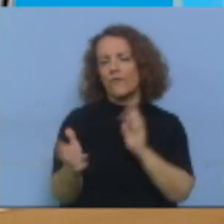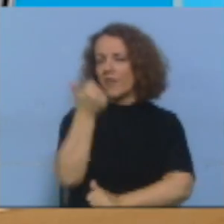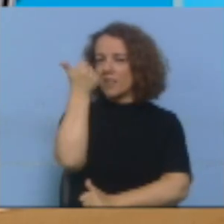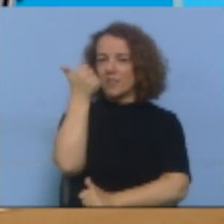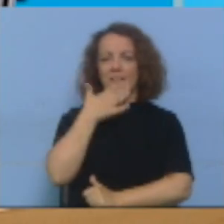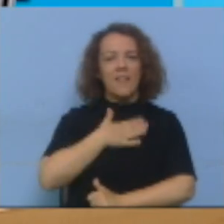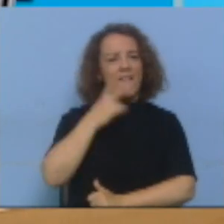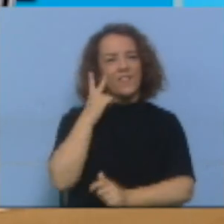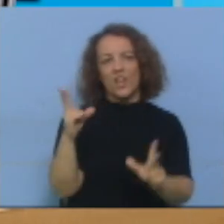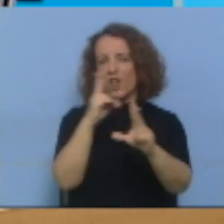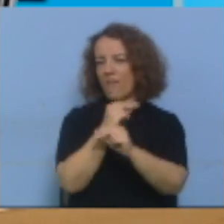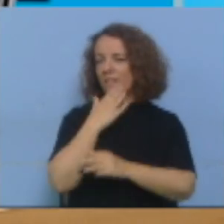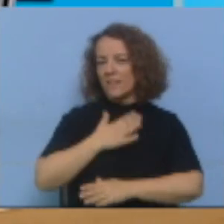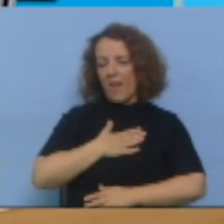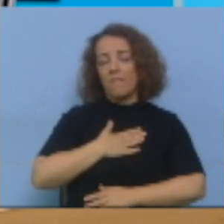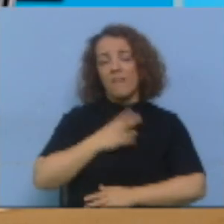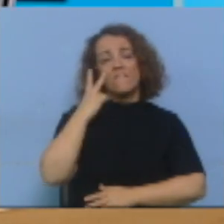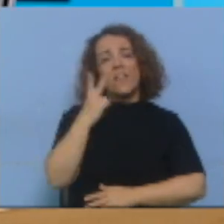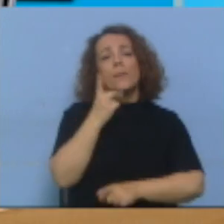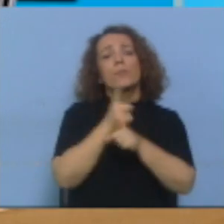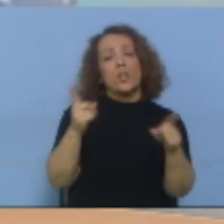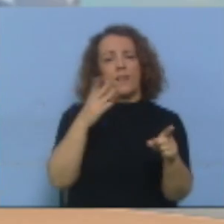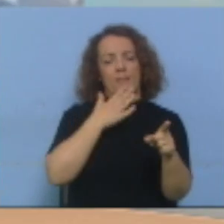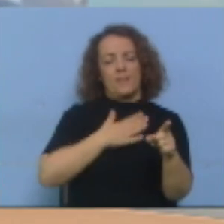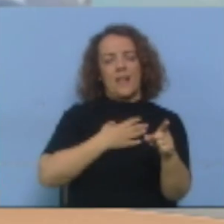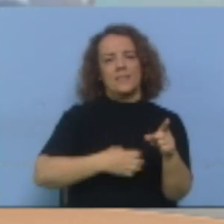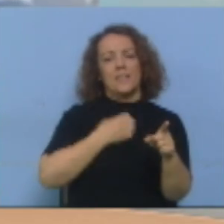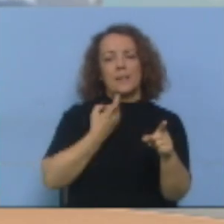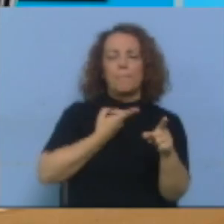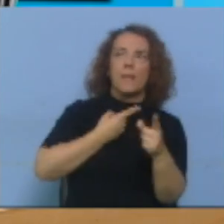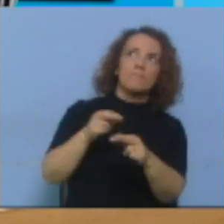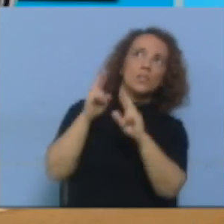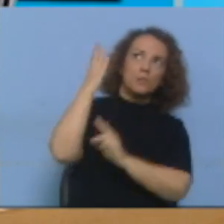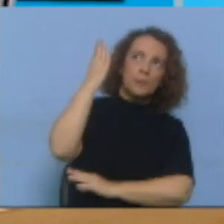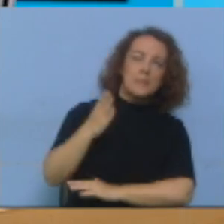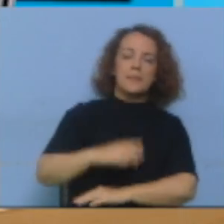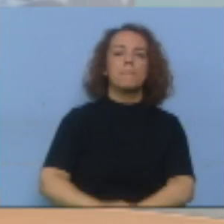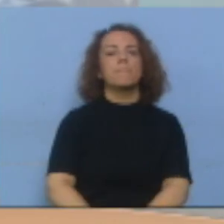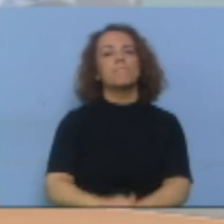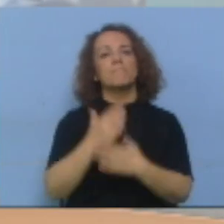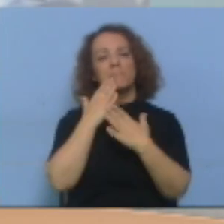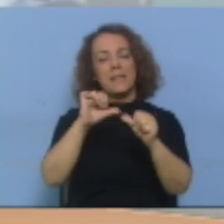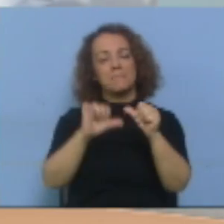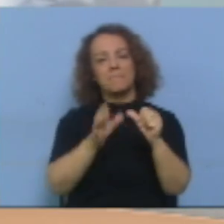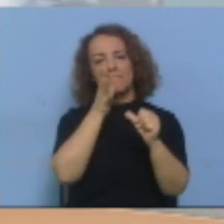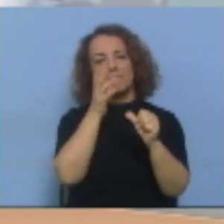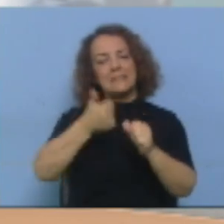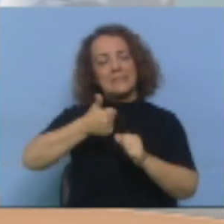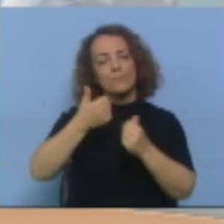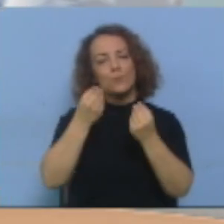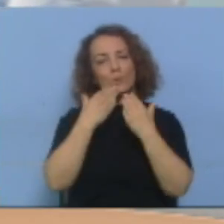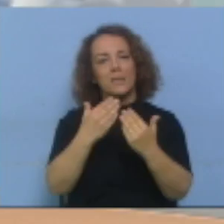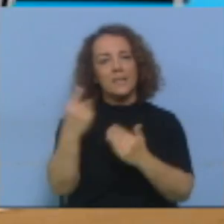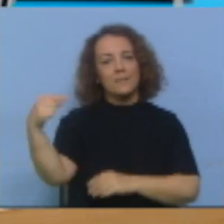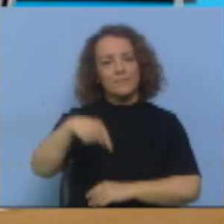vida nova e Ele dá sentido à nossa vida. E por isso, nele temos de ter a nossa esperança. Fica essa afirmação essencial. Padre Alberto Gomes, muito obrigado